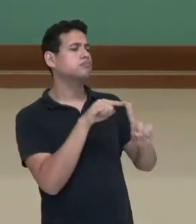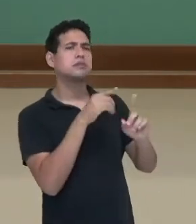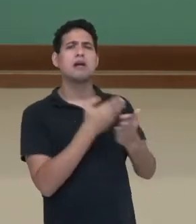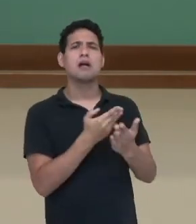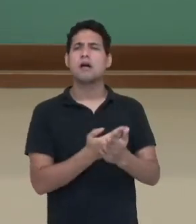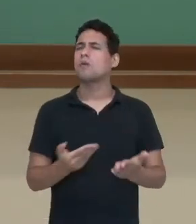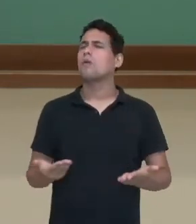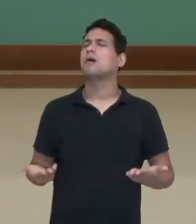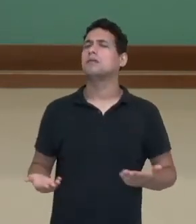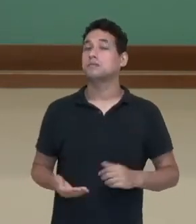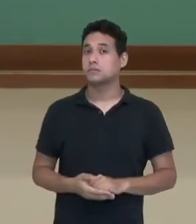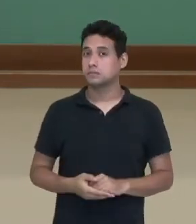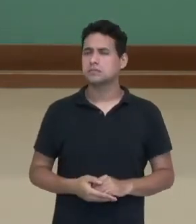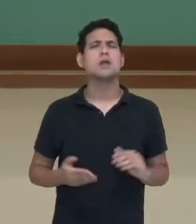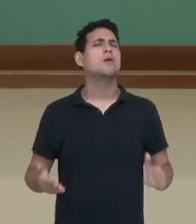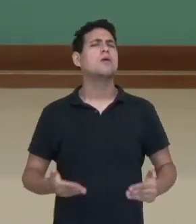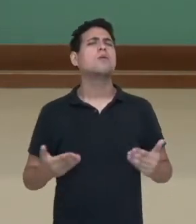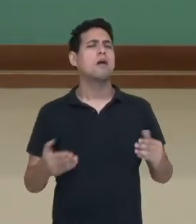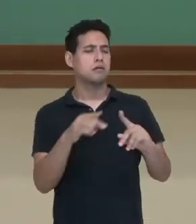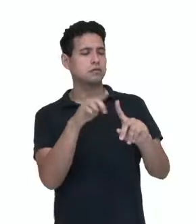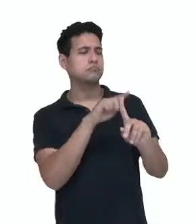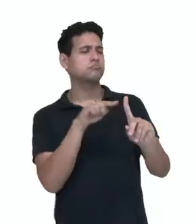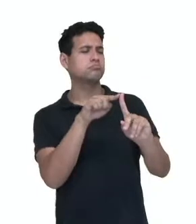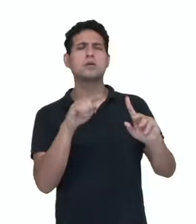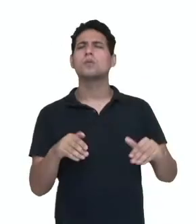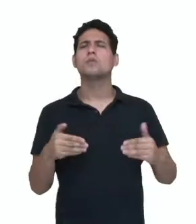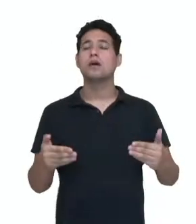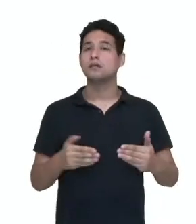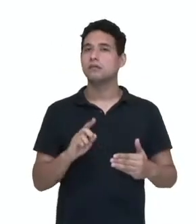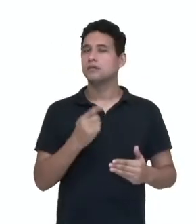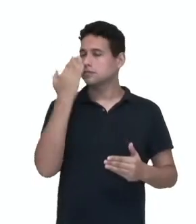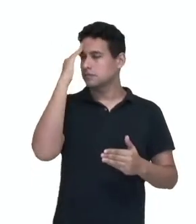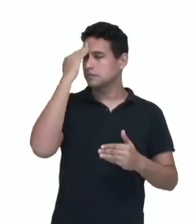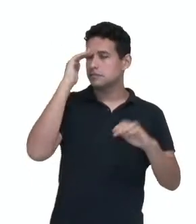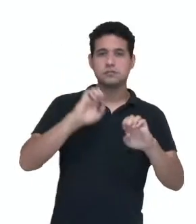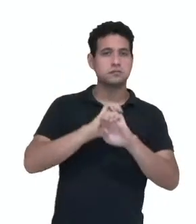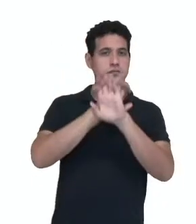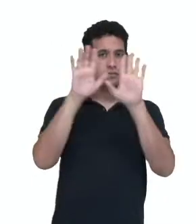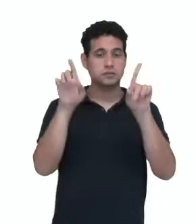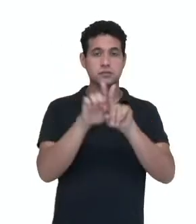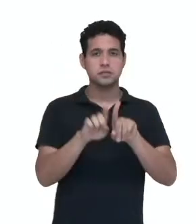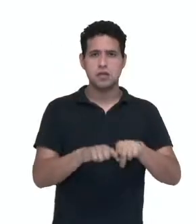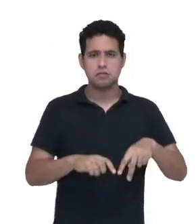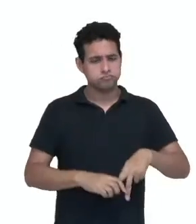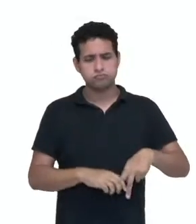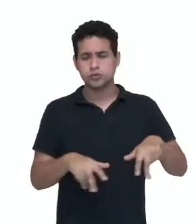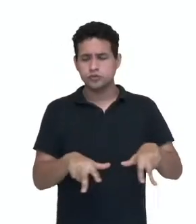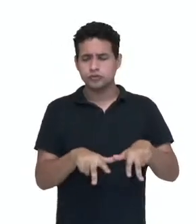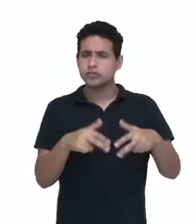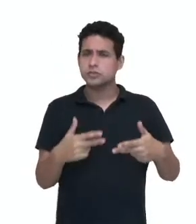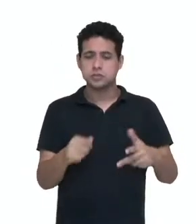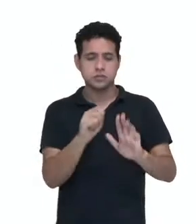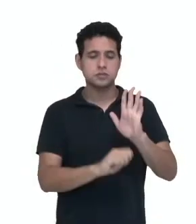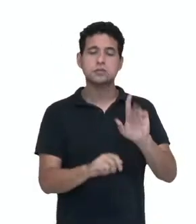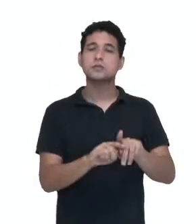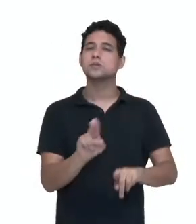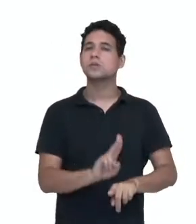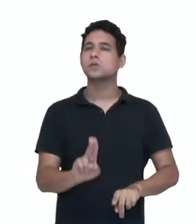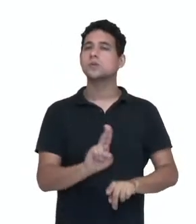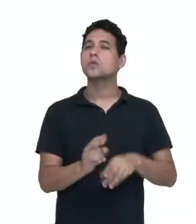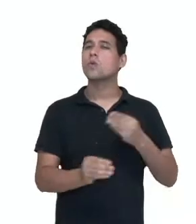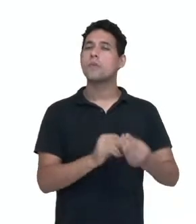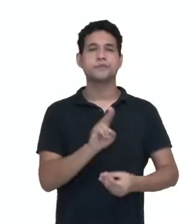de hoje. Quais são os objetivos? Compreender a partir dos gêneros textuais o emprego dos verbos impessoais e suas